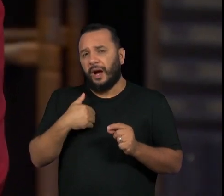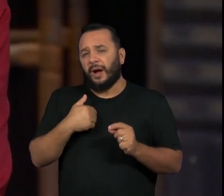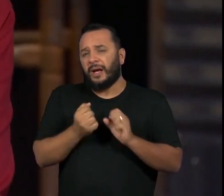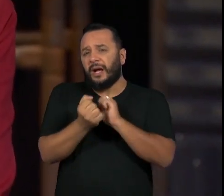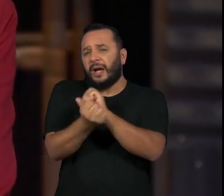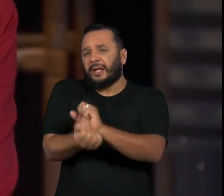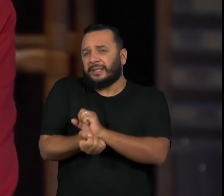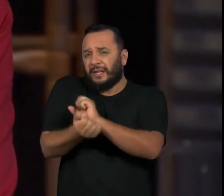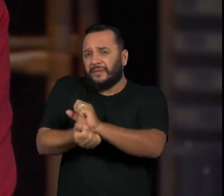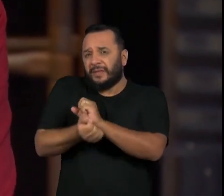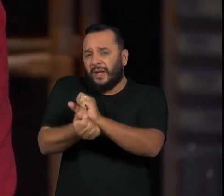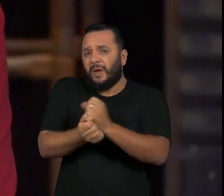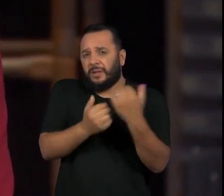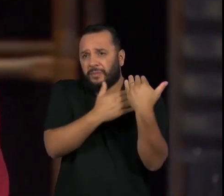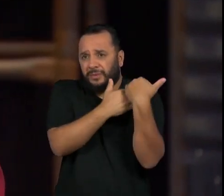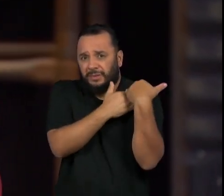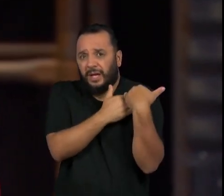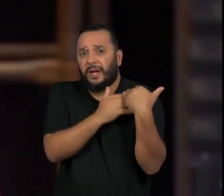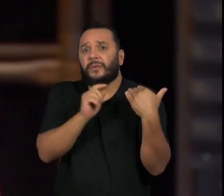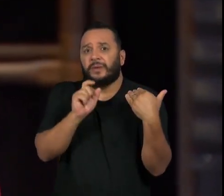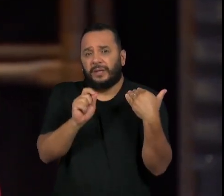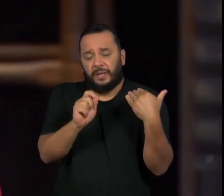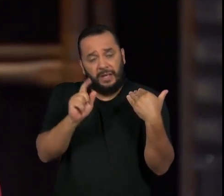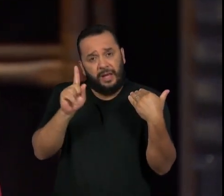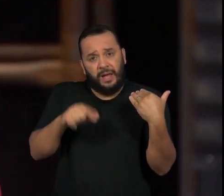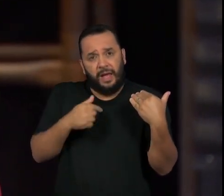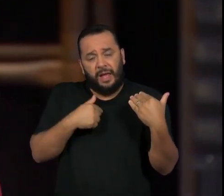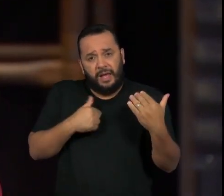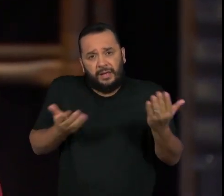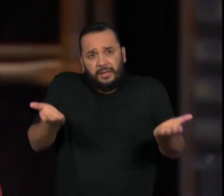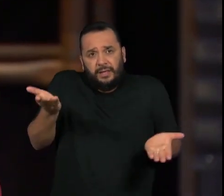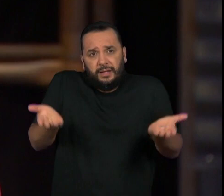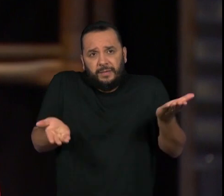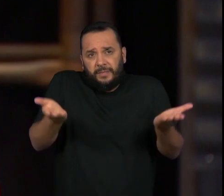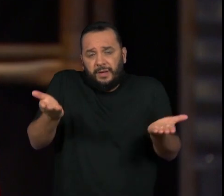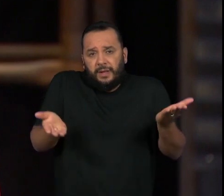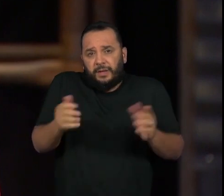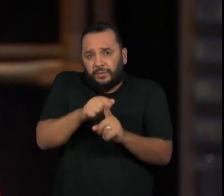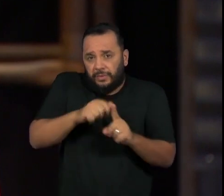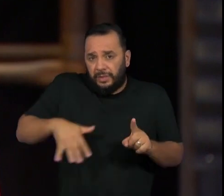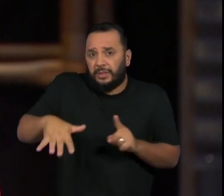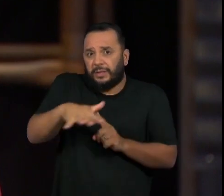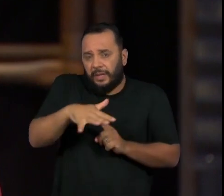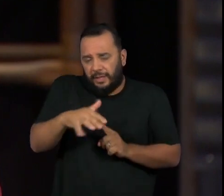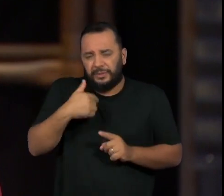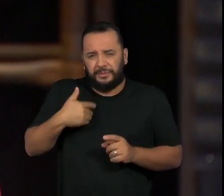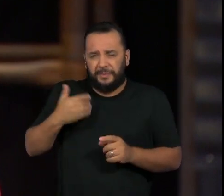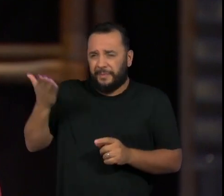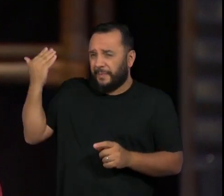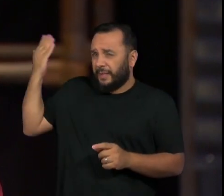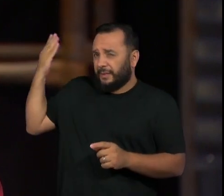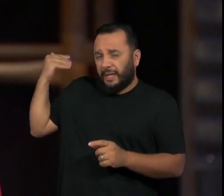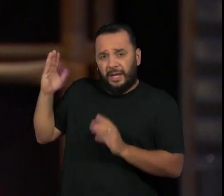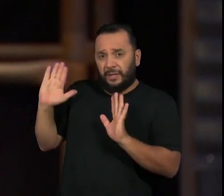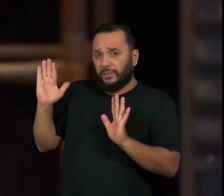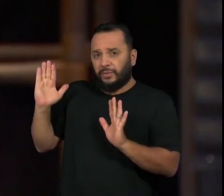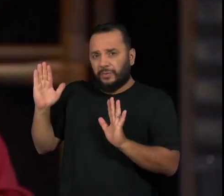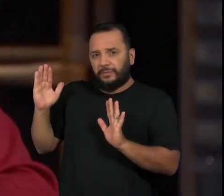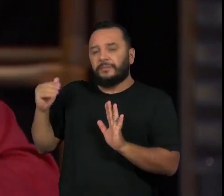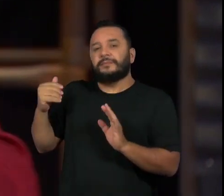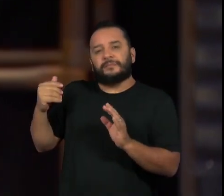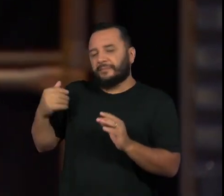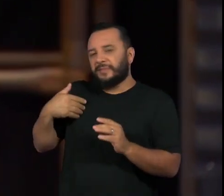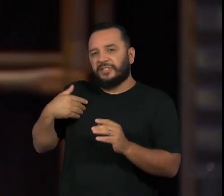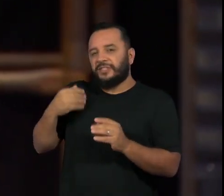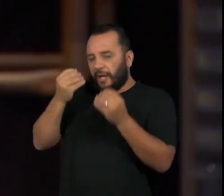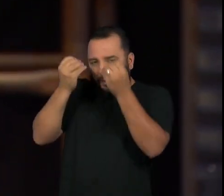tem a responsabilidade de equilibrar a sociedade. Ninguém escapa do passado. A minha convidada é